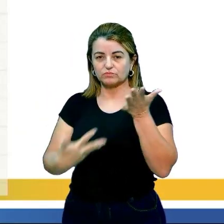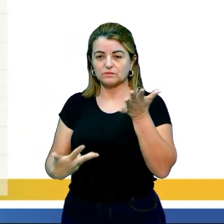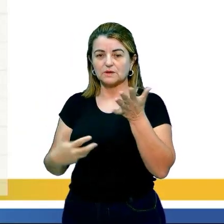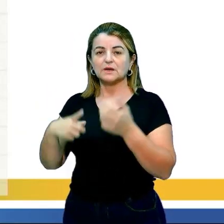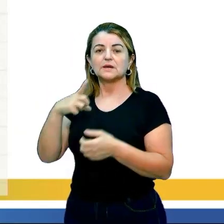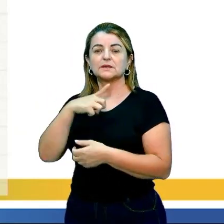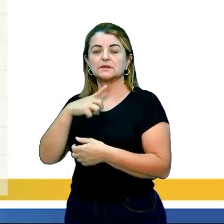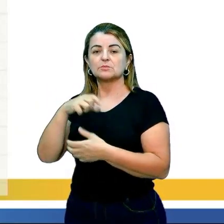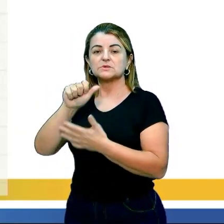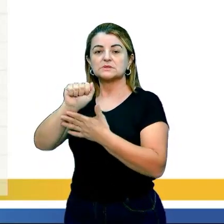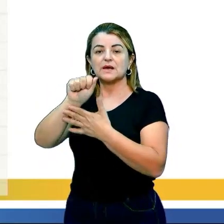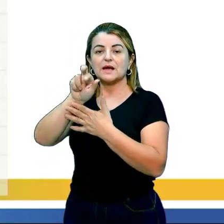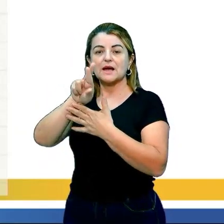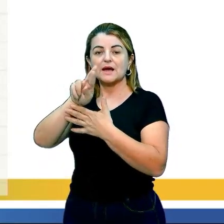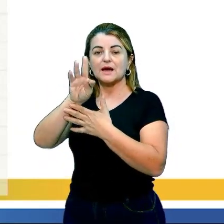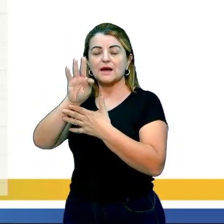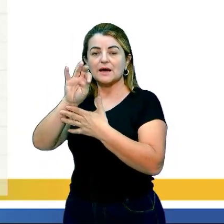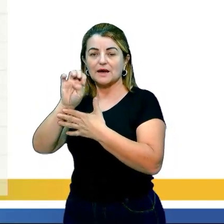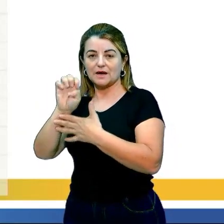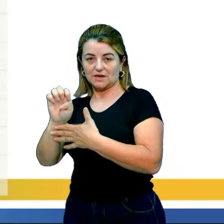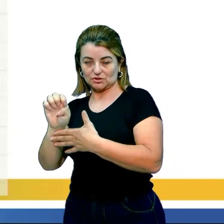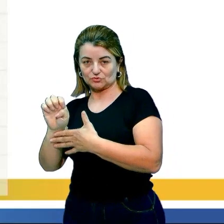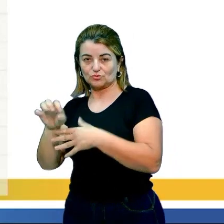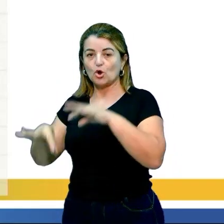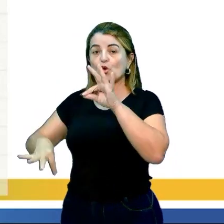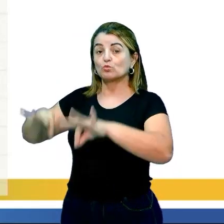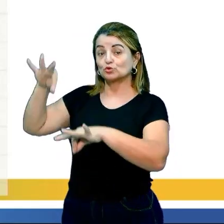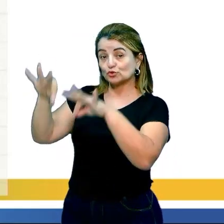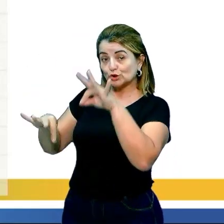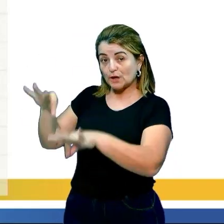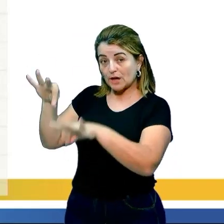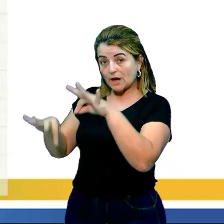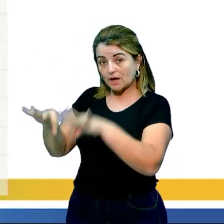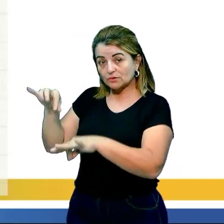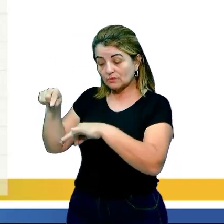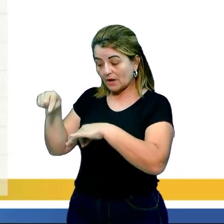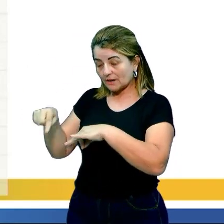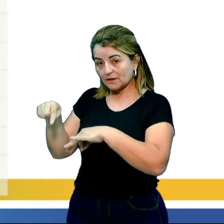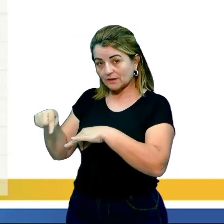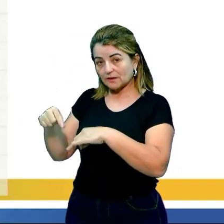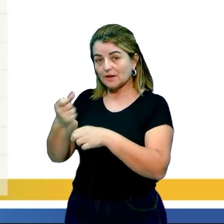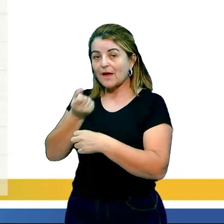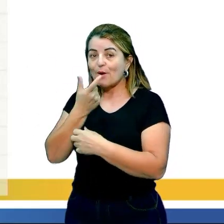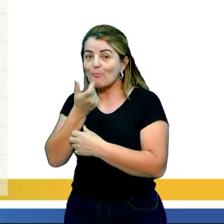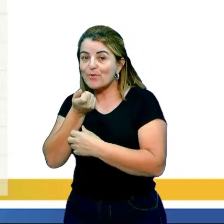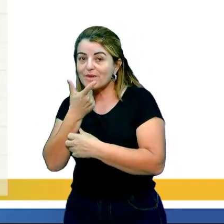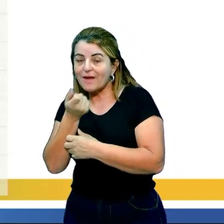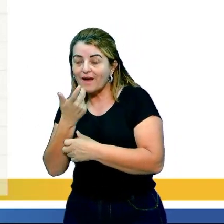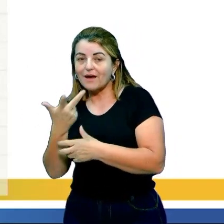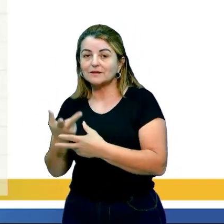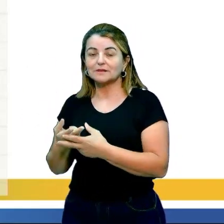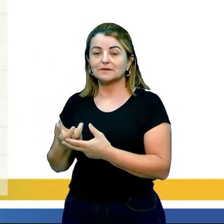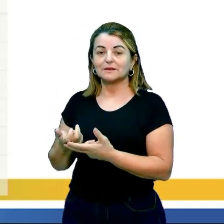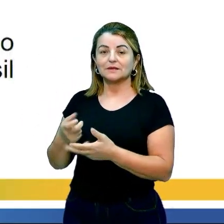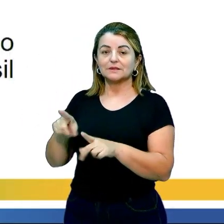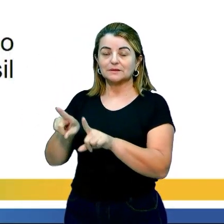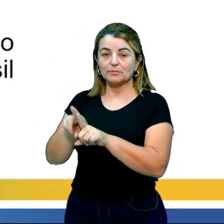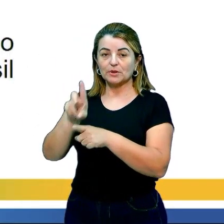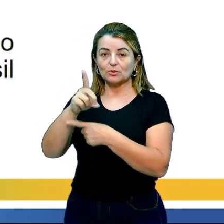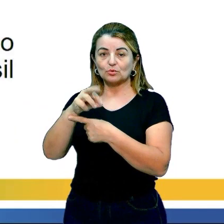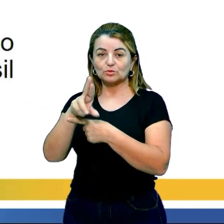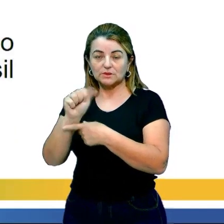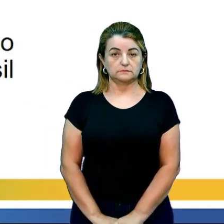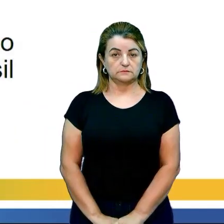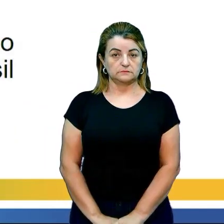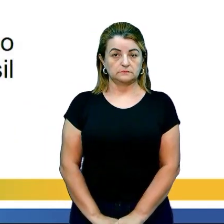na arte não é a arte Como o teatro né A Comédia o drama como principal legado para a